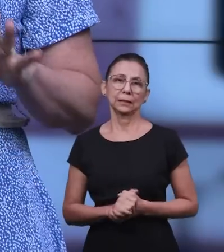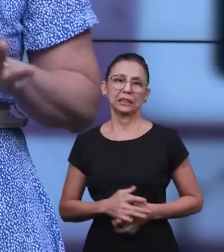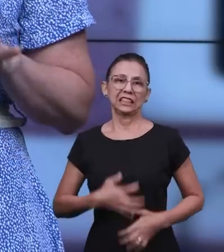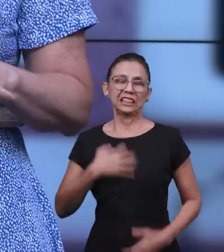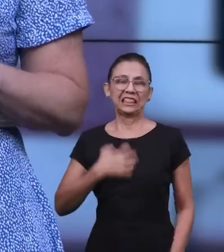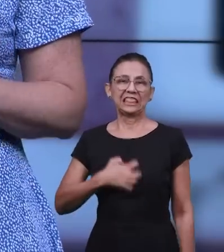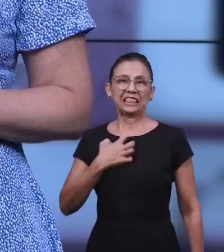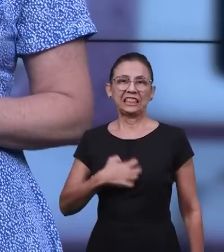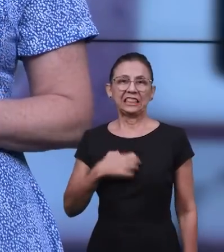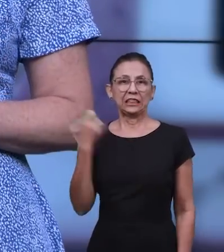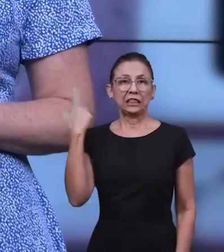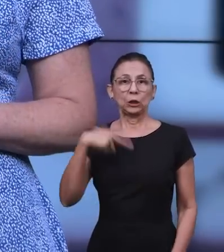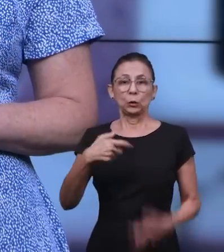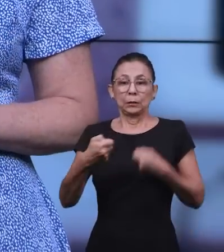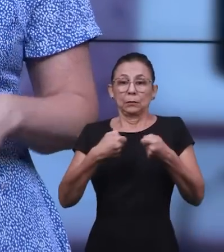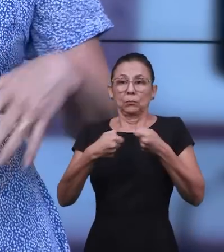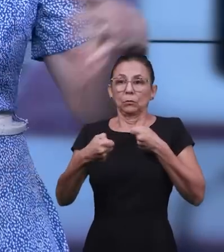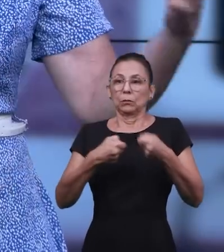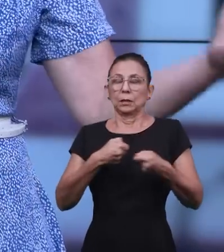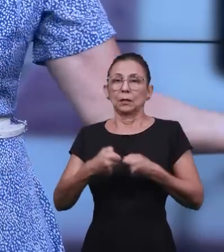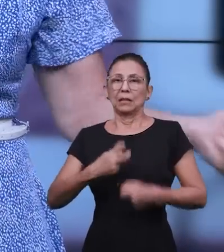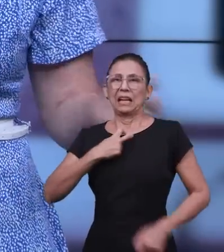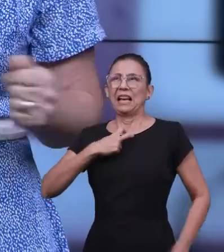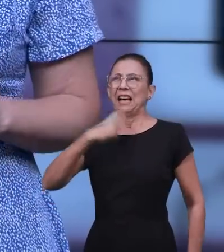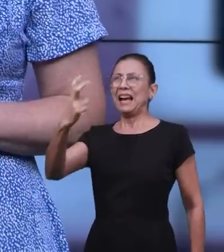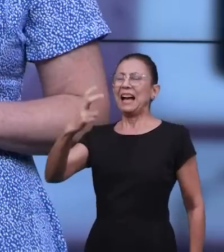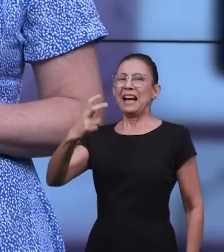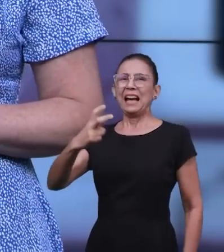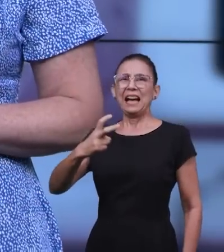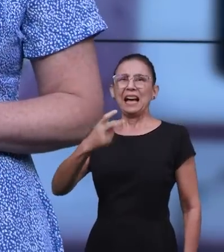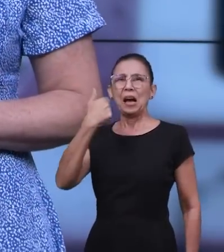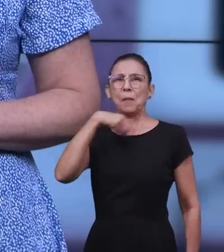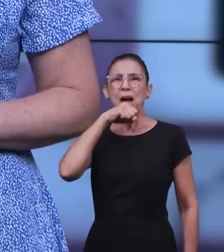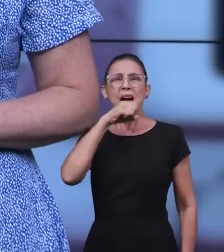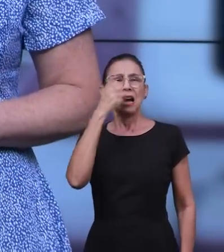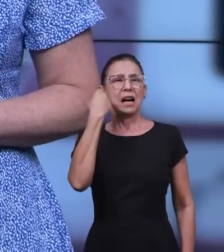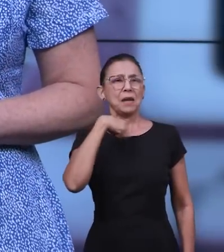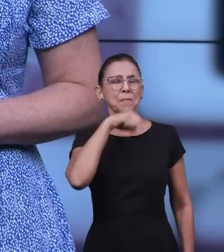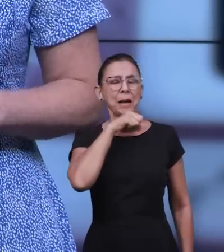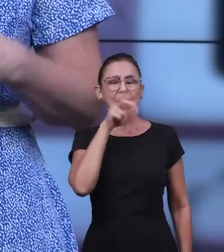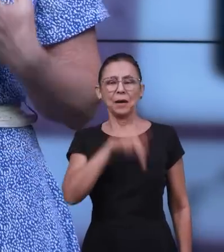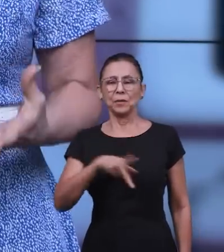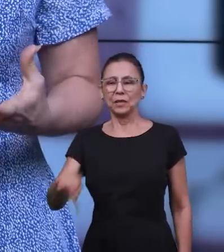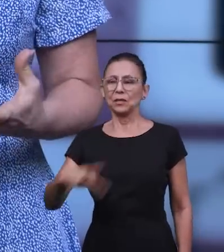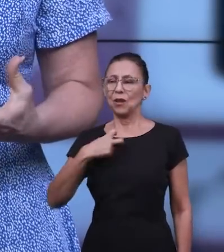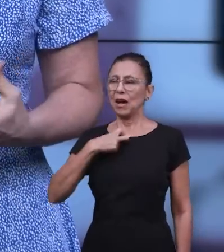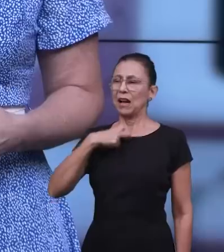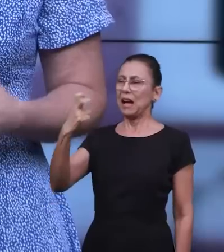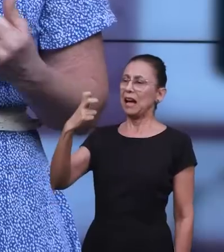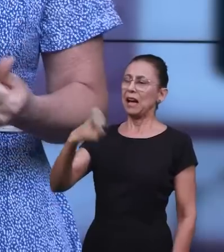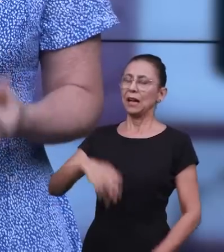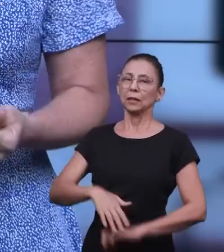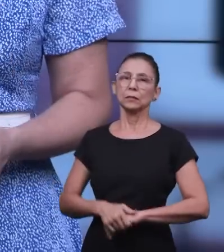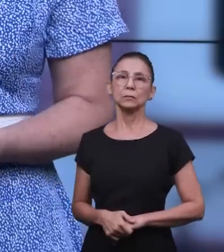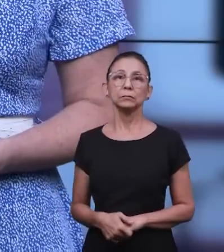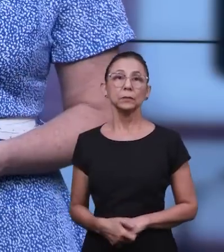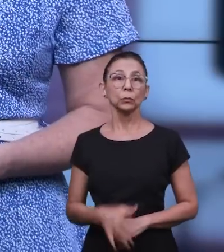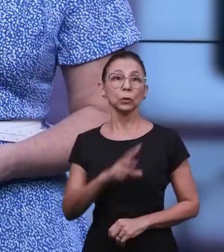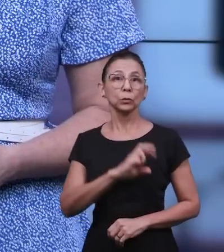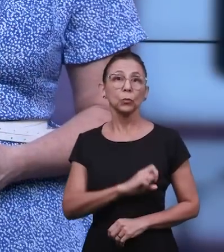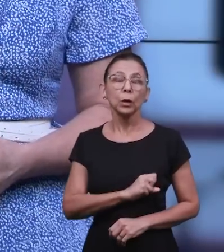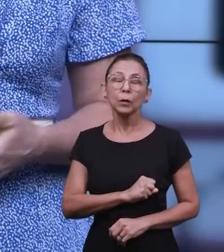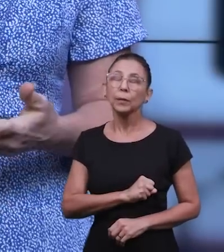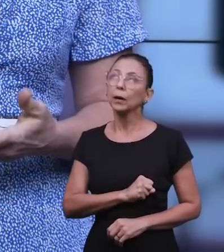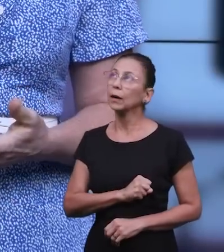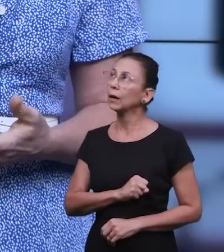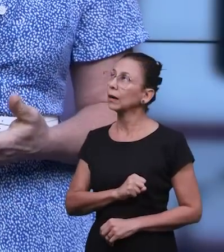não consegue controlar sua raiva. Aí ele grita com os pais, professores. Quando ama, ama